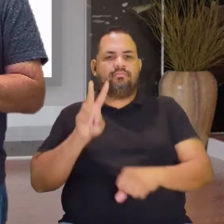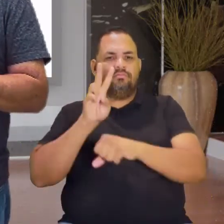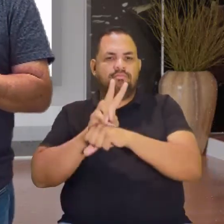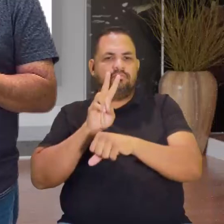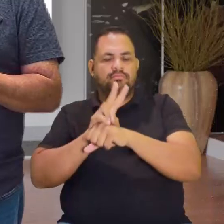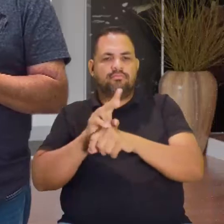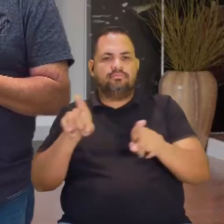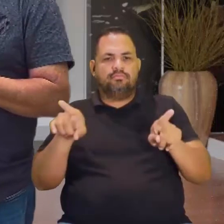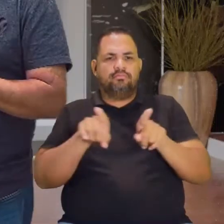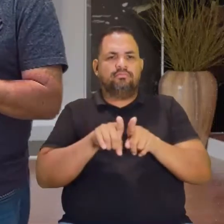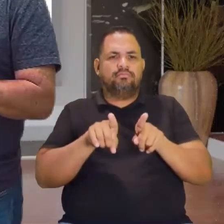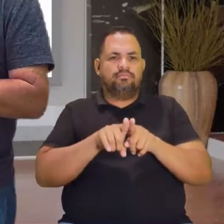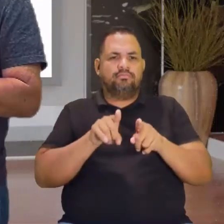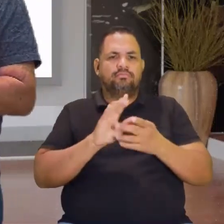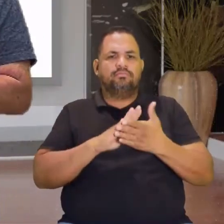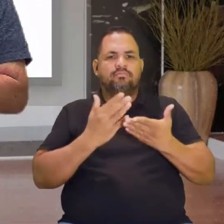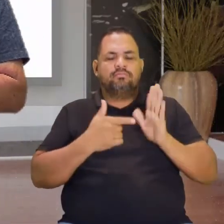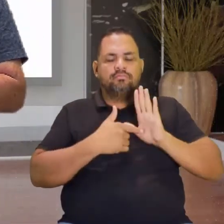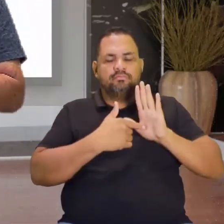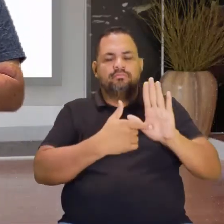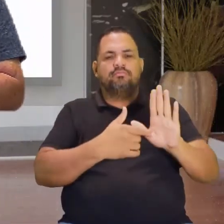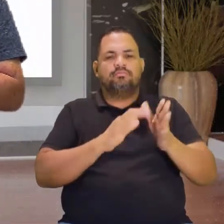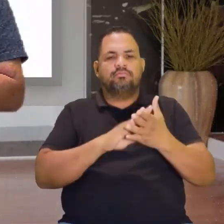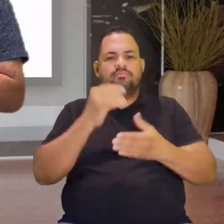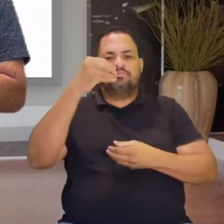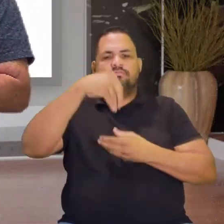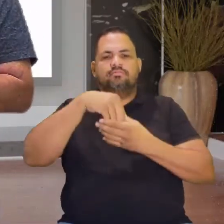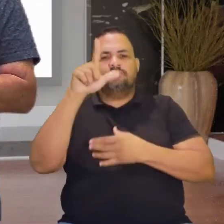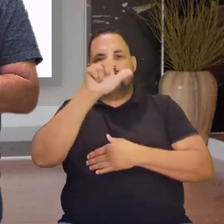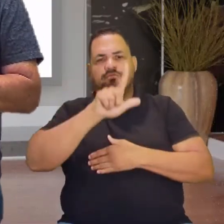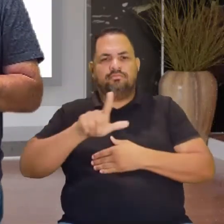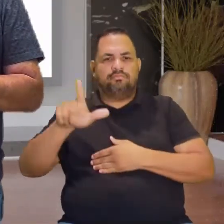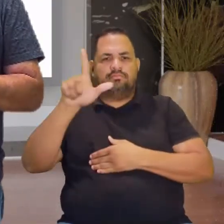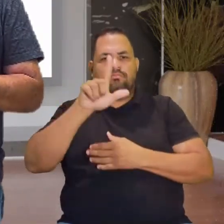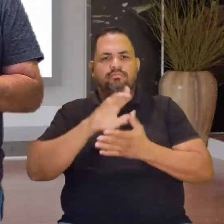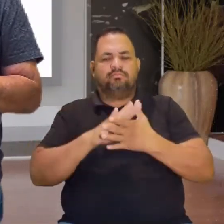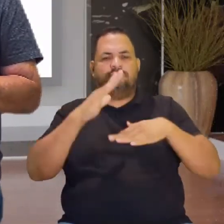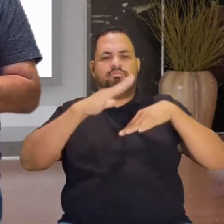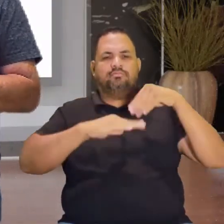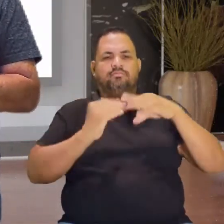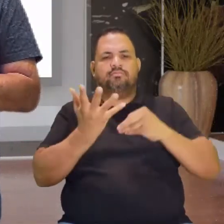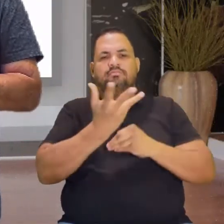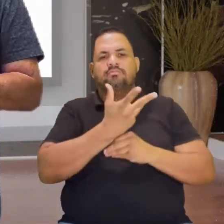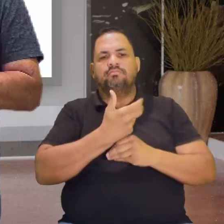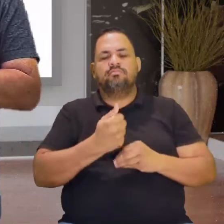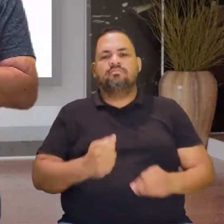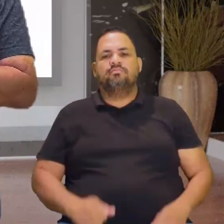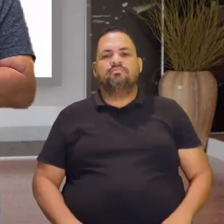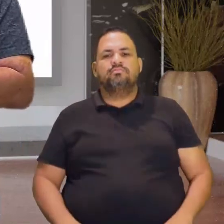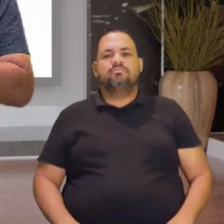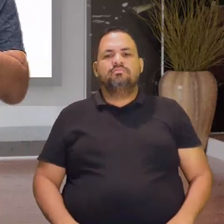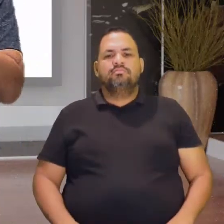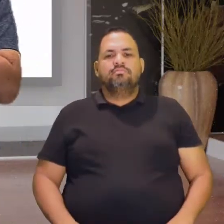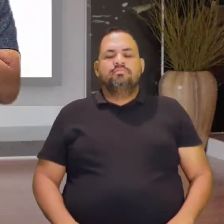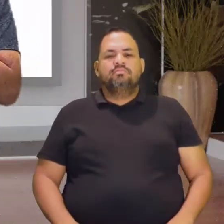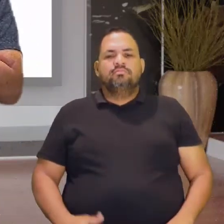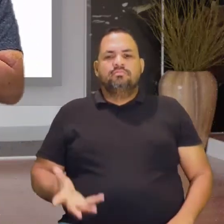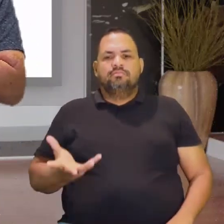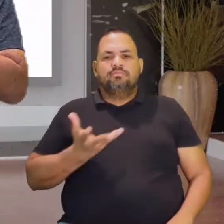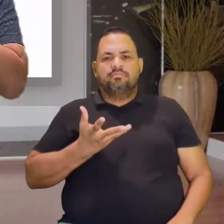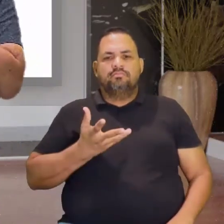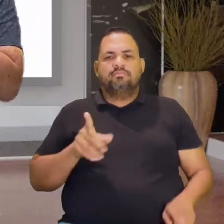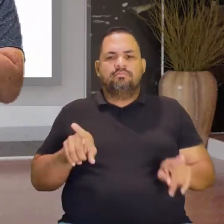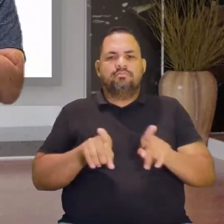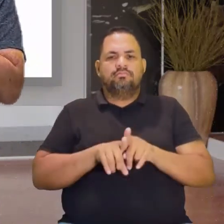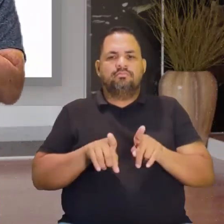preservado e também destacado, né, na nossa literatura e nas artes plásticas. Eu queria também ressaltar, né,